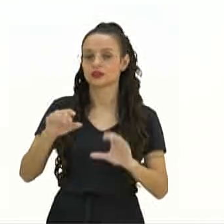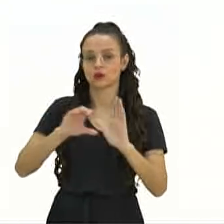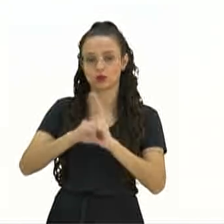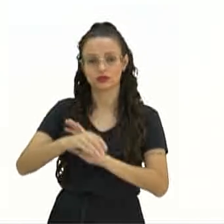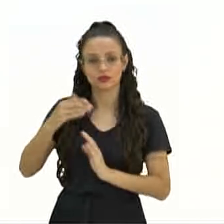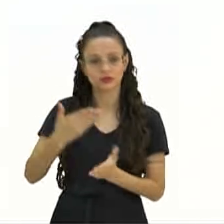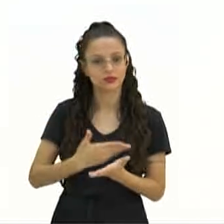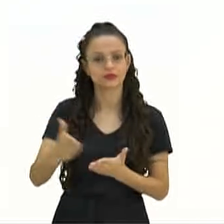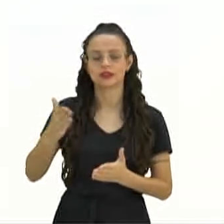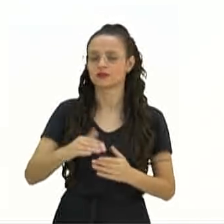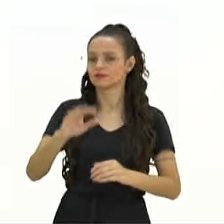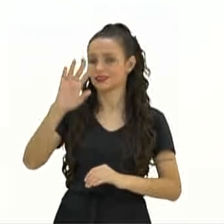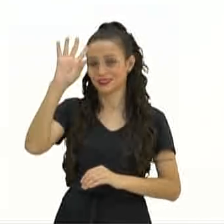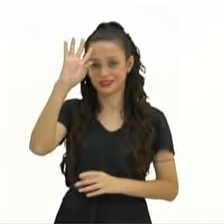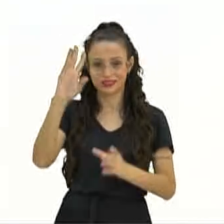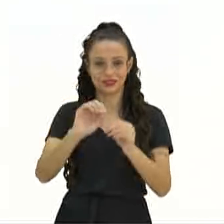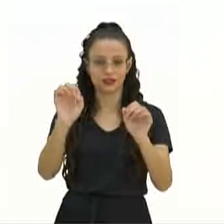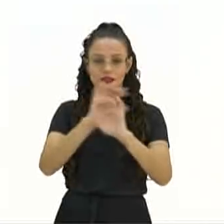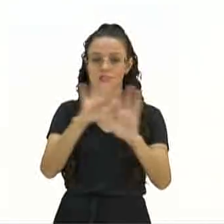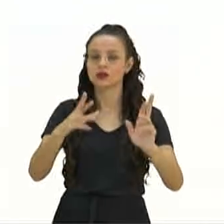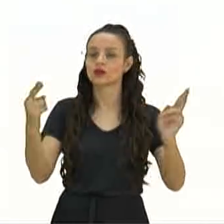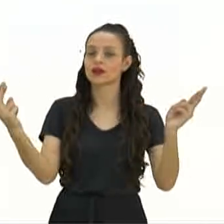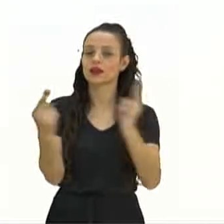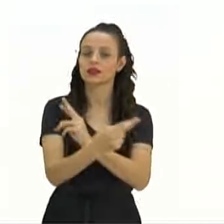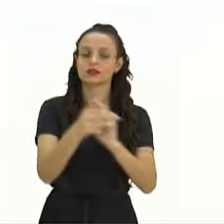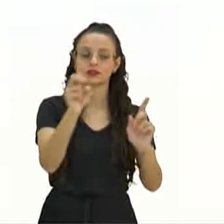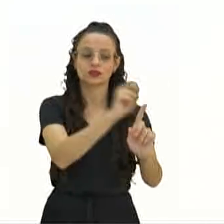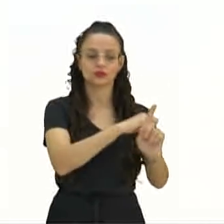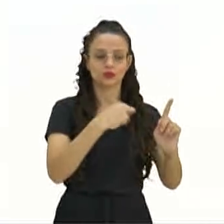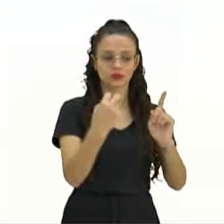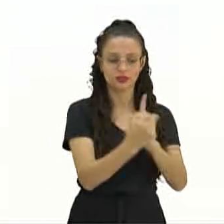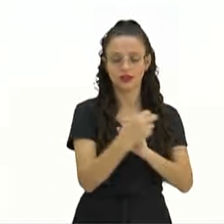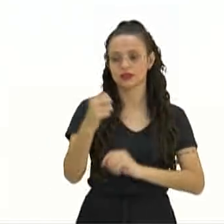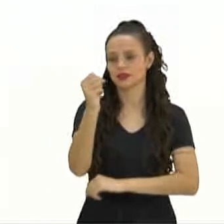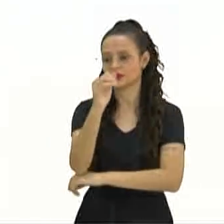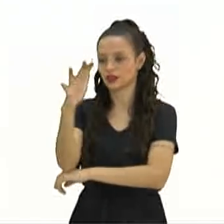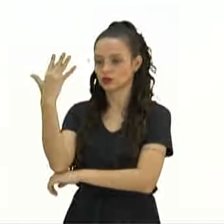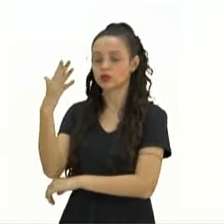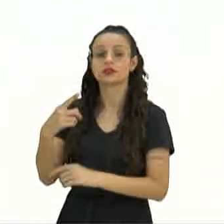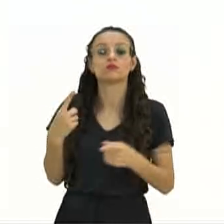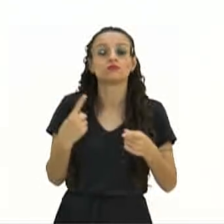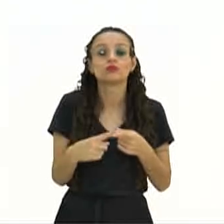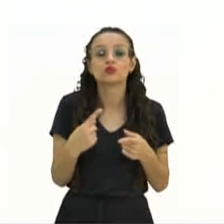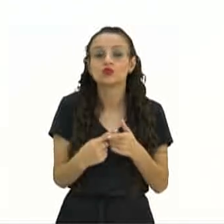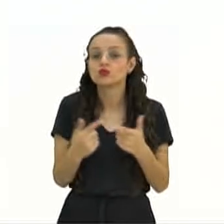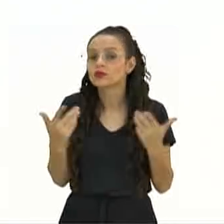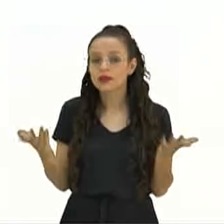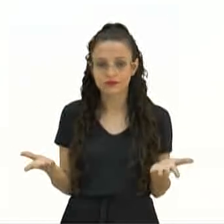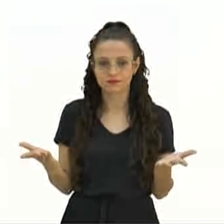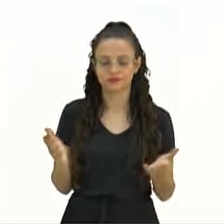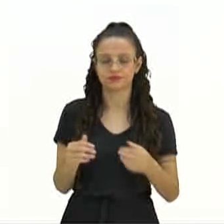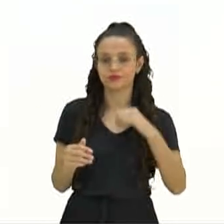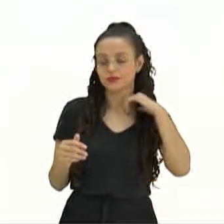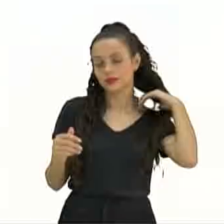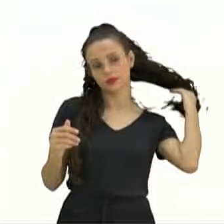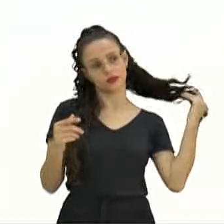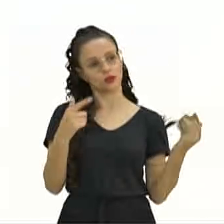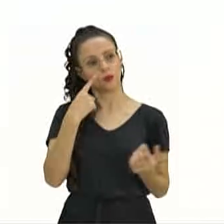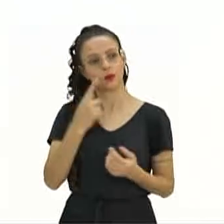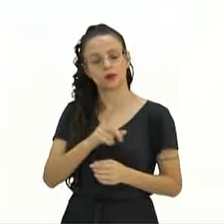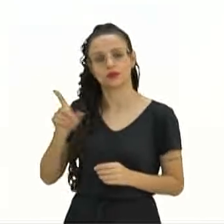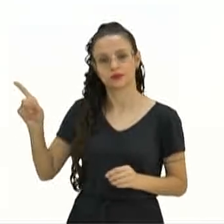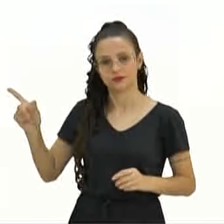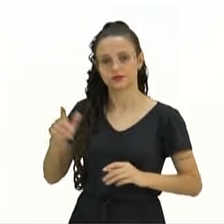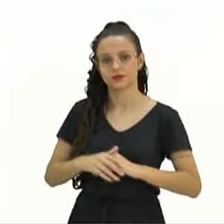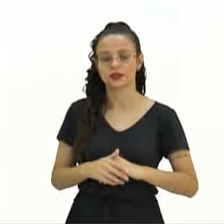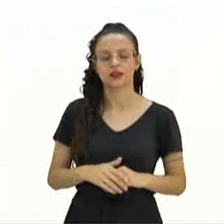inicial aqui tem que estar bem entendido. Qual é a relação da sociedade com a natureza e por que ela acontece? Então está aqui,